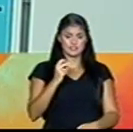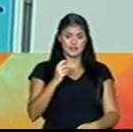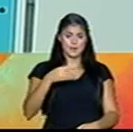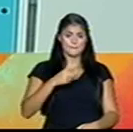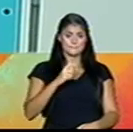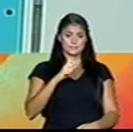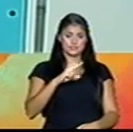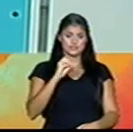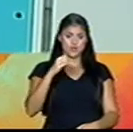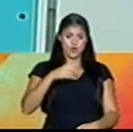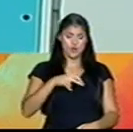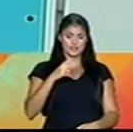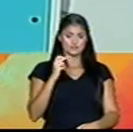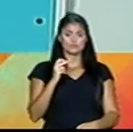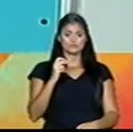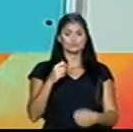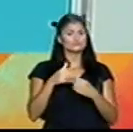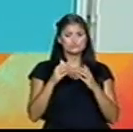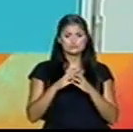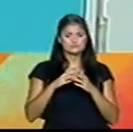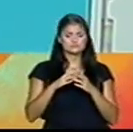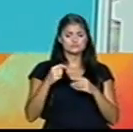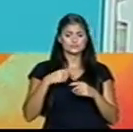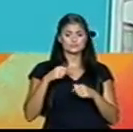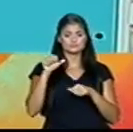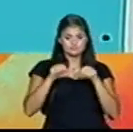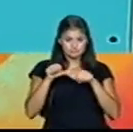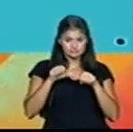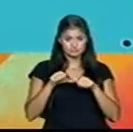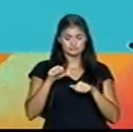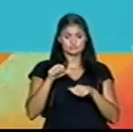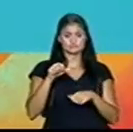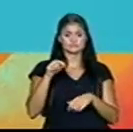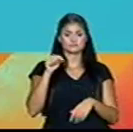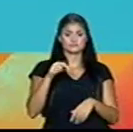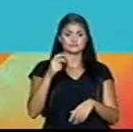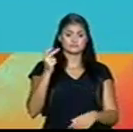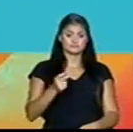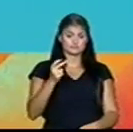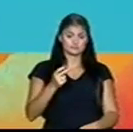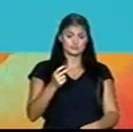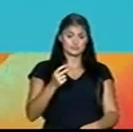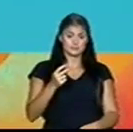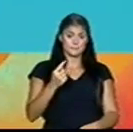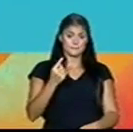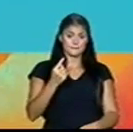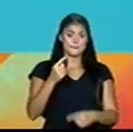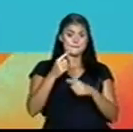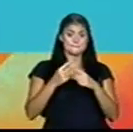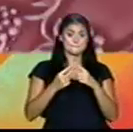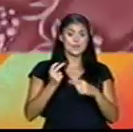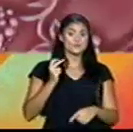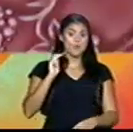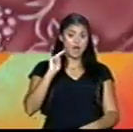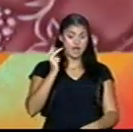ligamentos. Tudo de uma vez? Tudo de uma vez. Fui operada uma série de vezes e fiquei meio ano parada, literalmente,